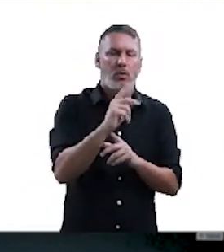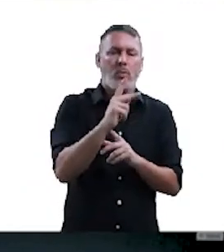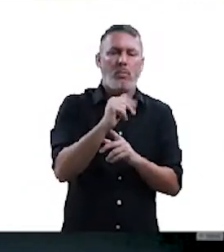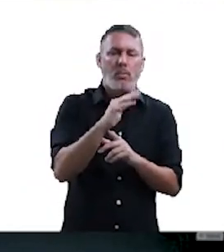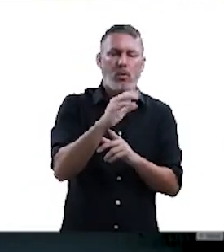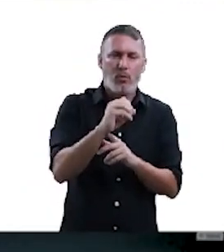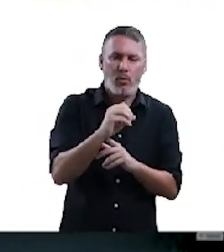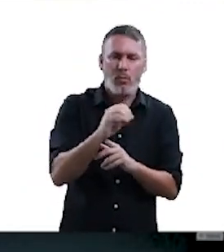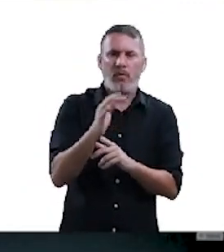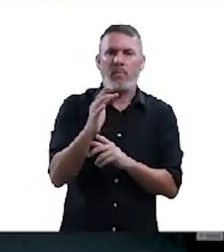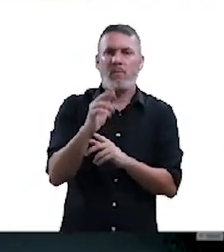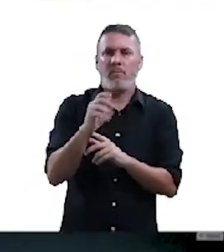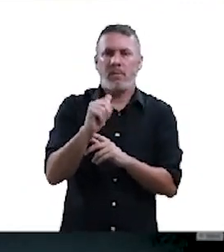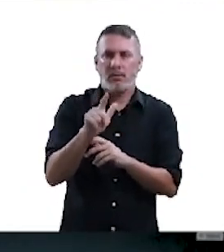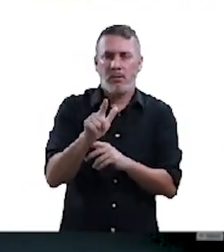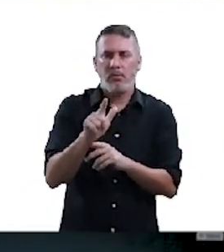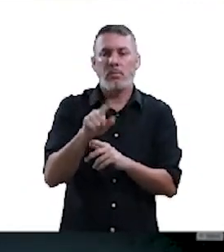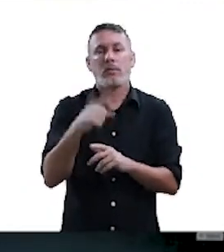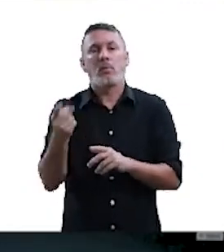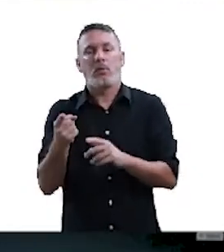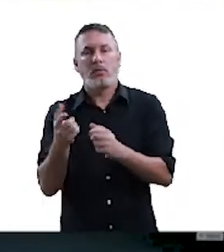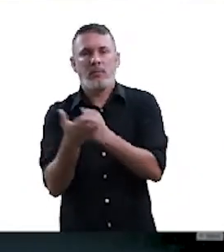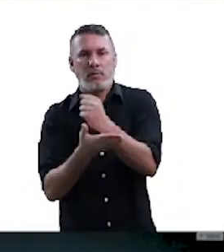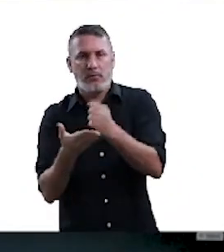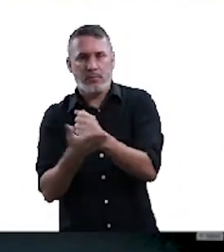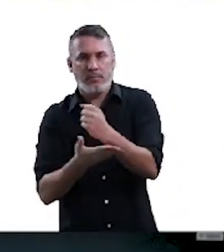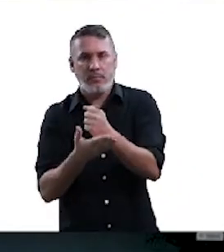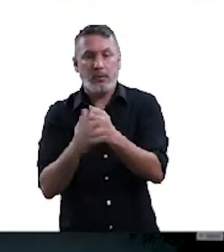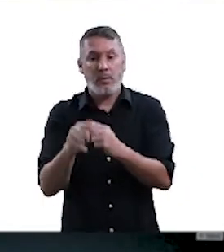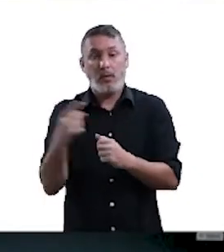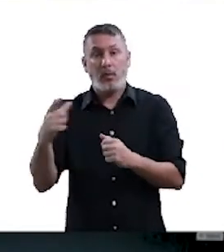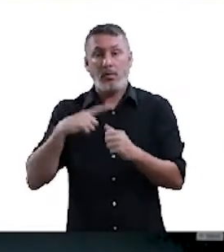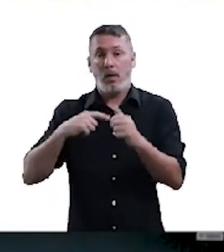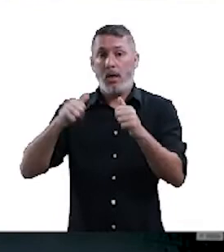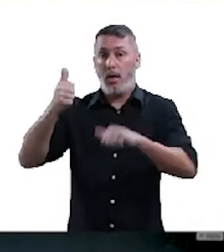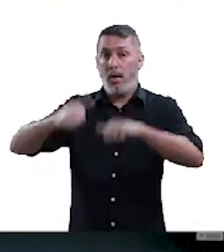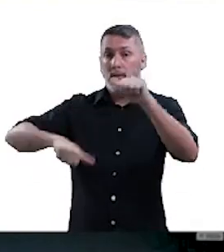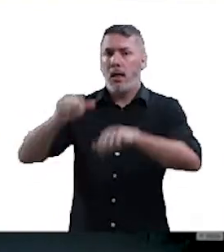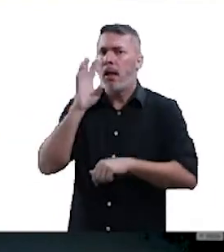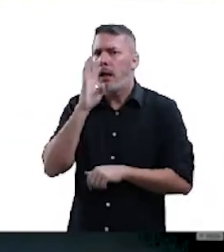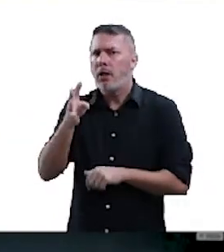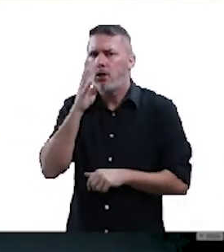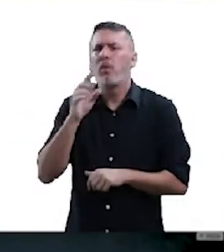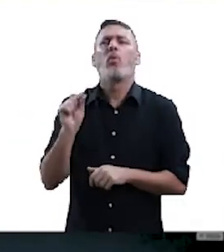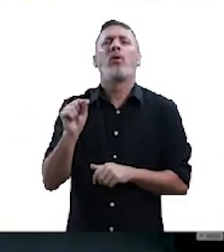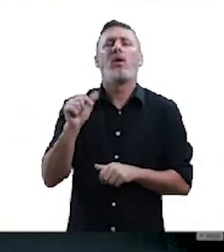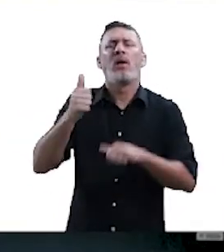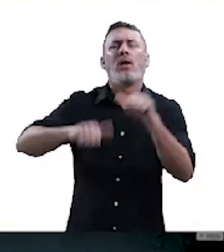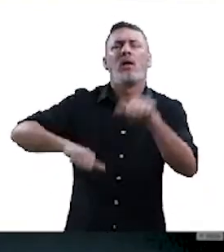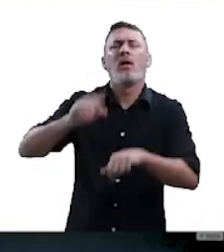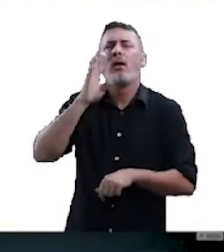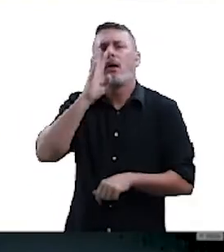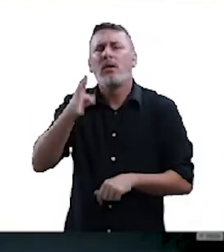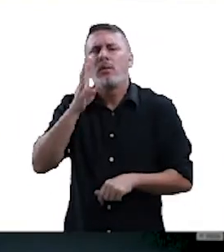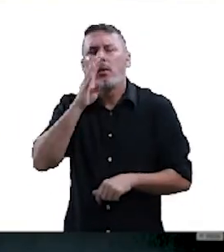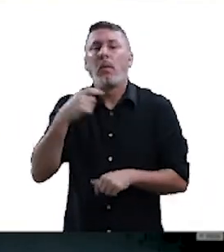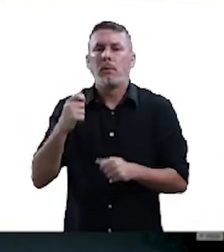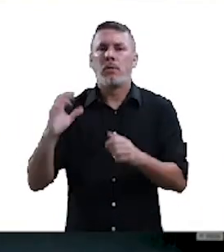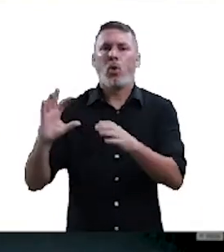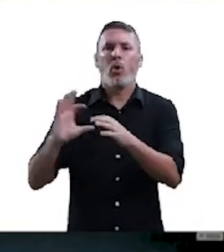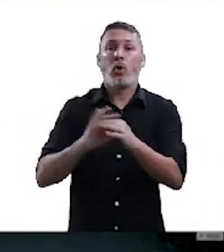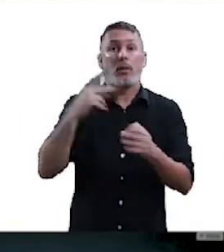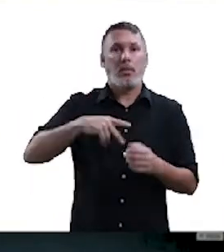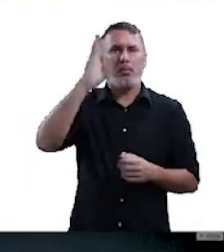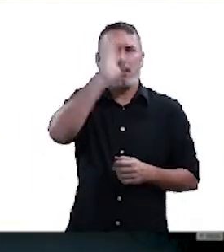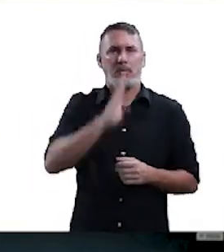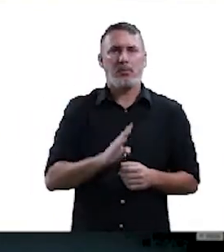a fundamentação, temos a análise crítica, é fazer aquele aspecto, sempre fazer um contexto com o